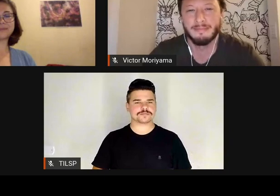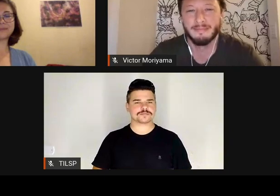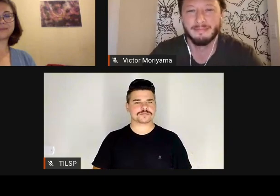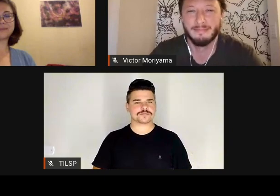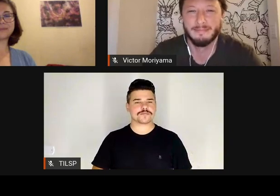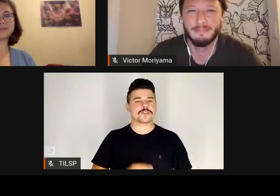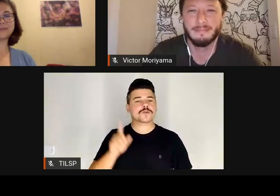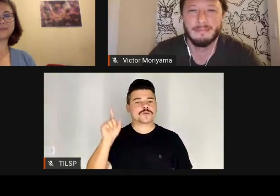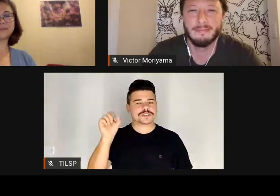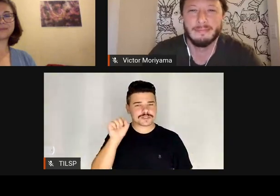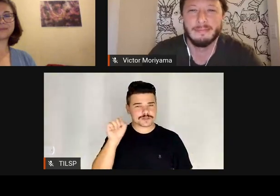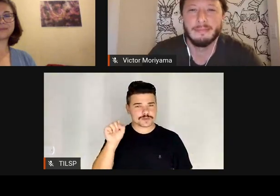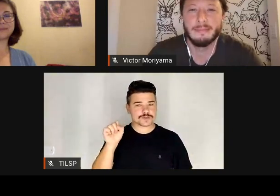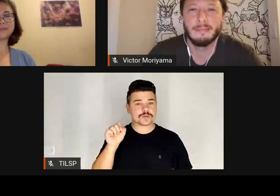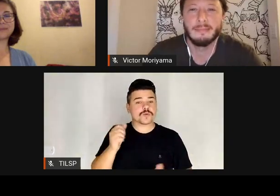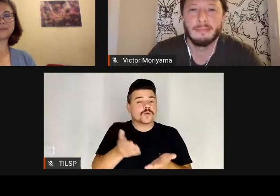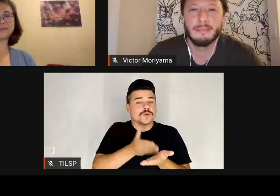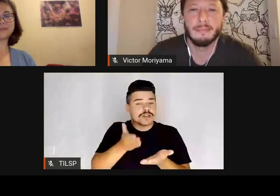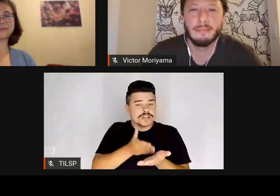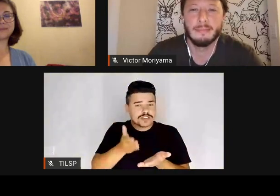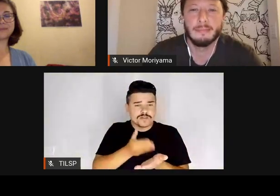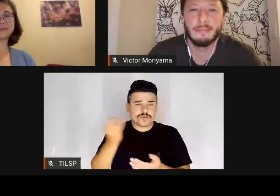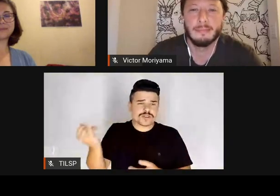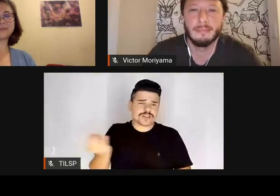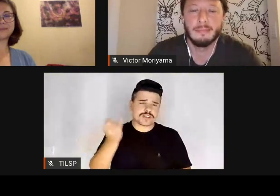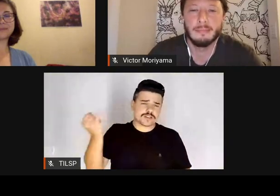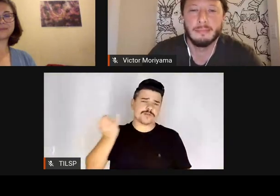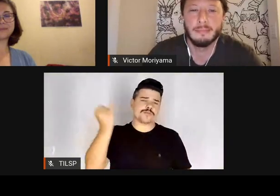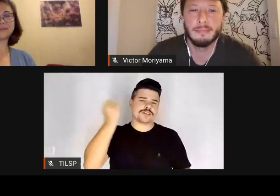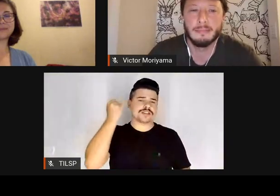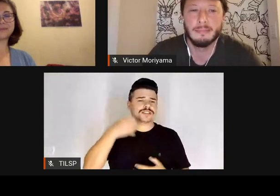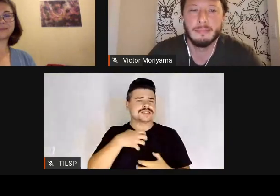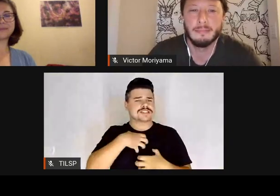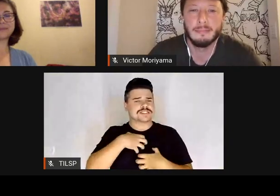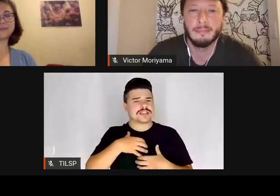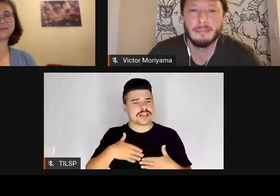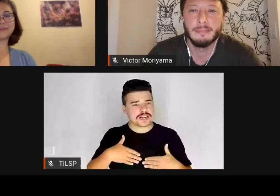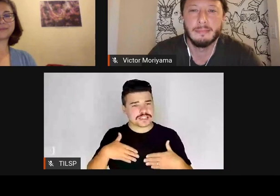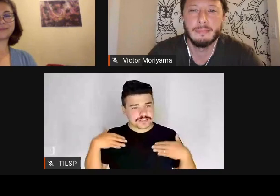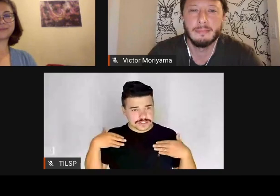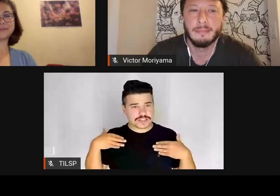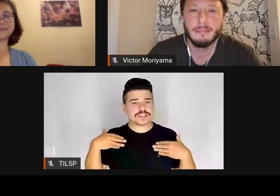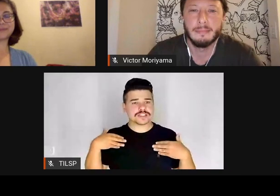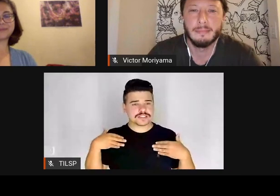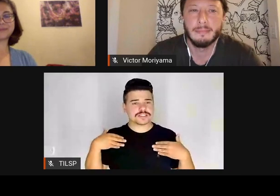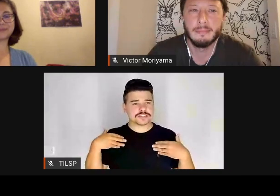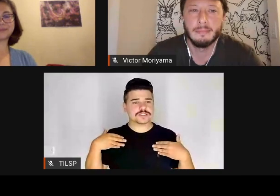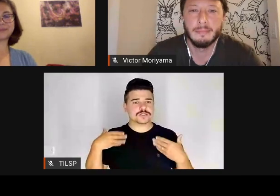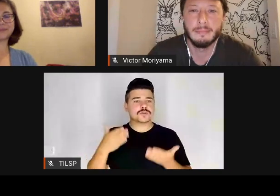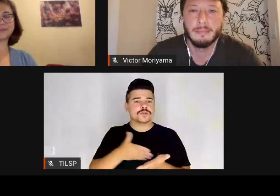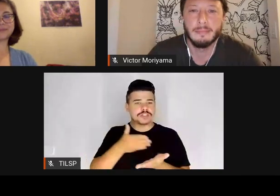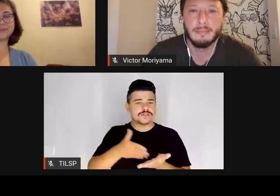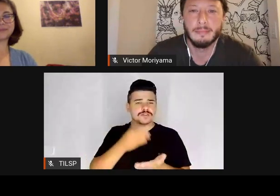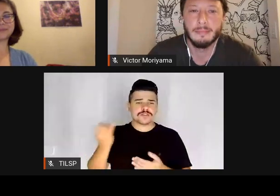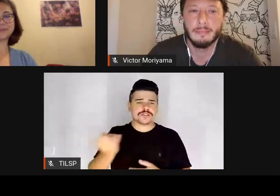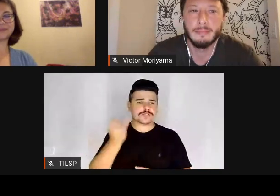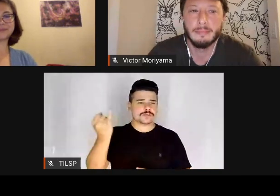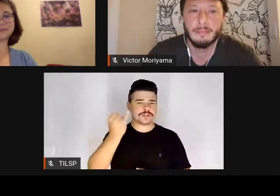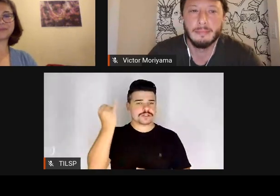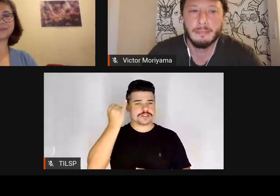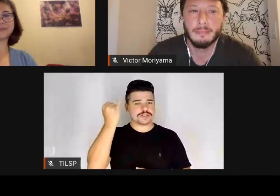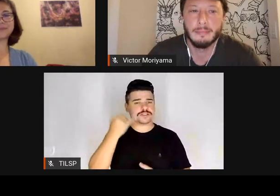Um minuto. Esse livro foi tão importante, obrigado. Tão gratificante. Obrigado. Esse livro foi tão importante, obrigado. Tão gratificante.